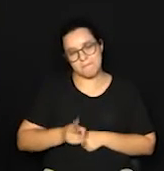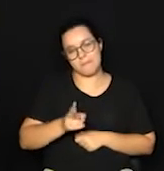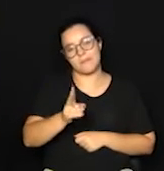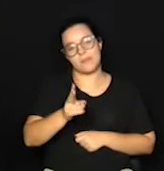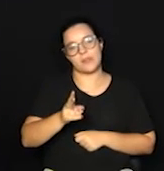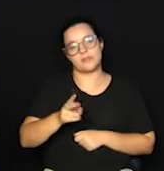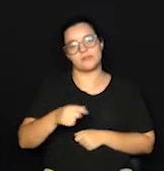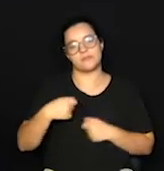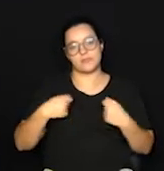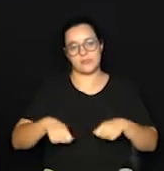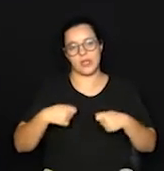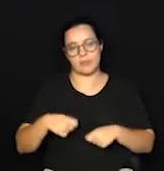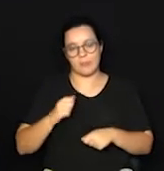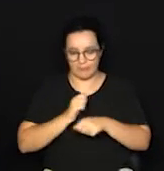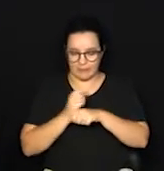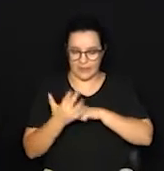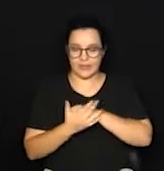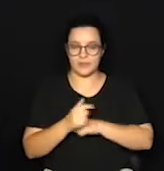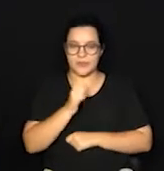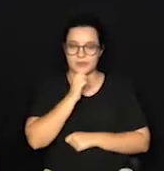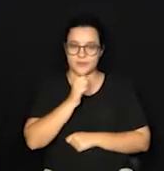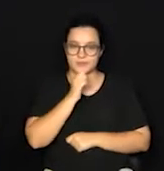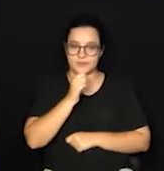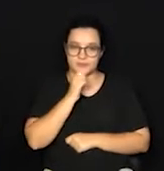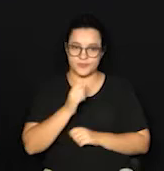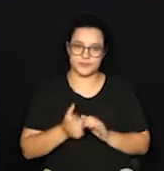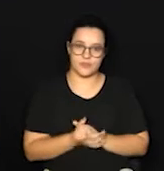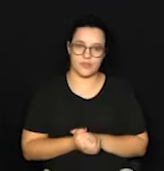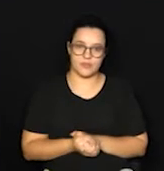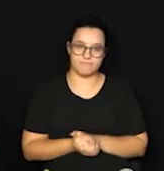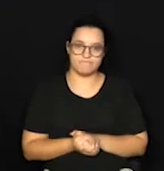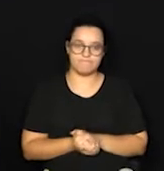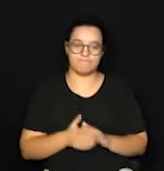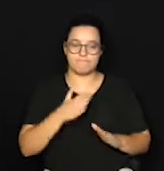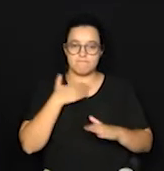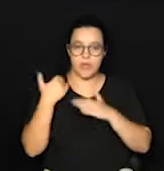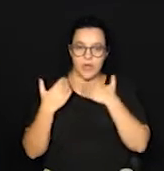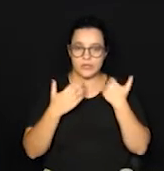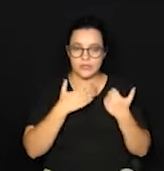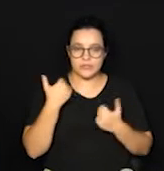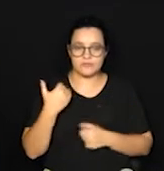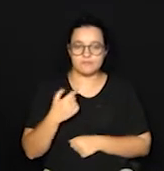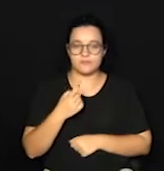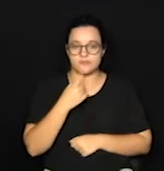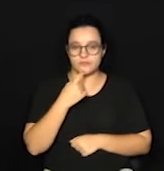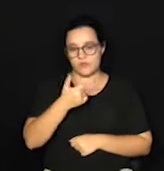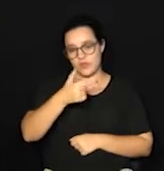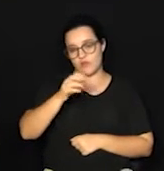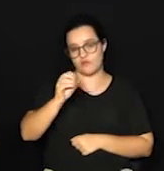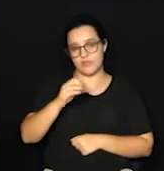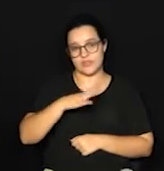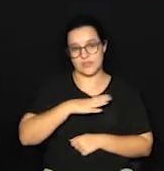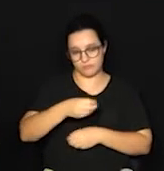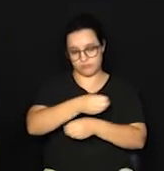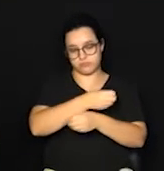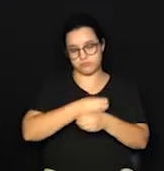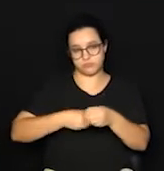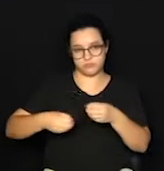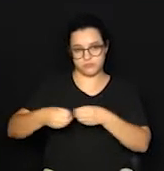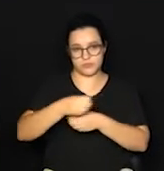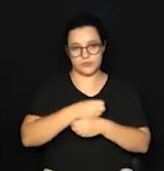isso, porque nós estamos em pandemia. E se quando a gente fala em óbitos na nossa região, nas 20 cidades da RMC,